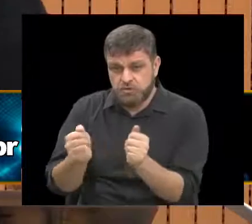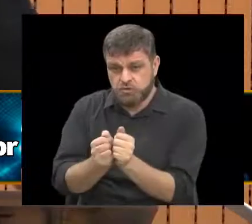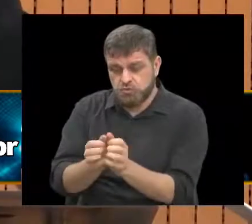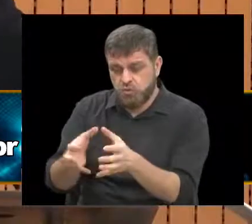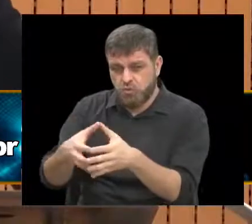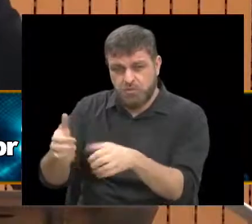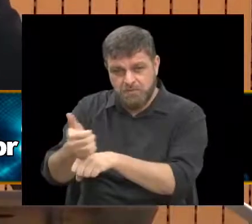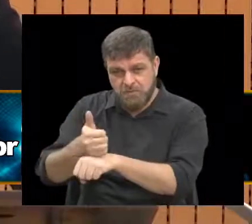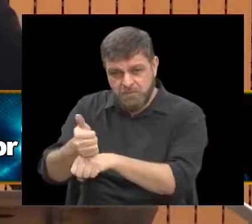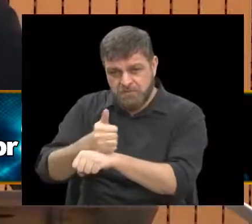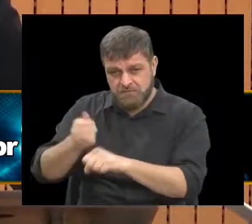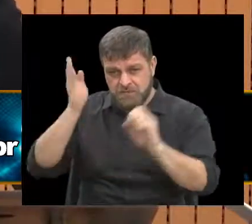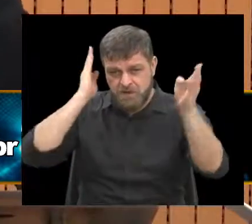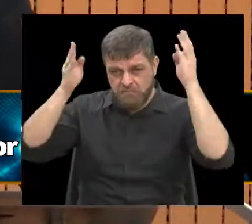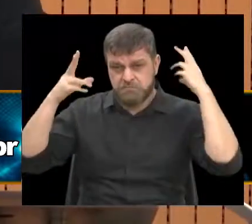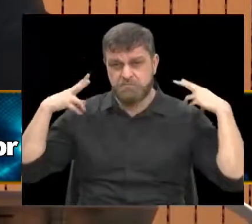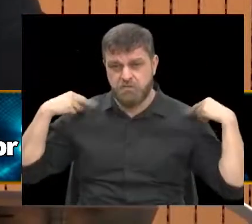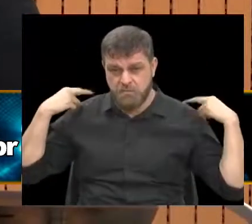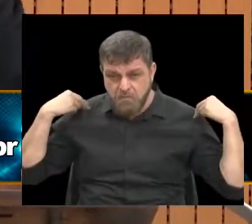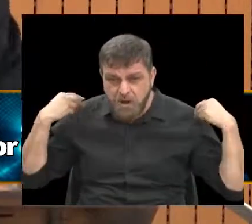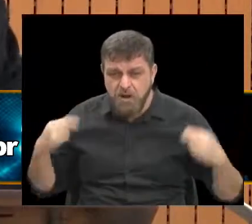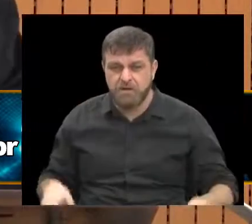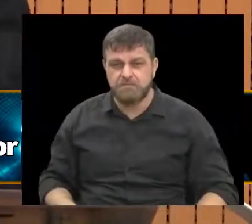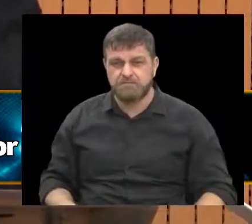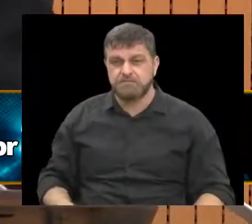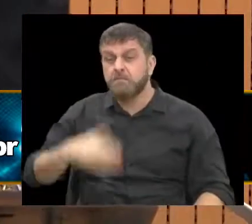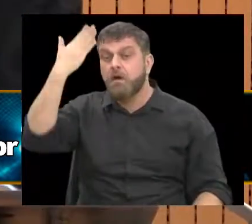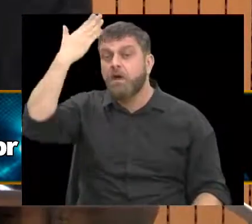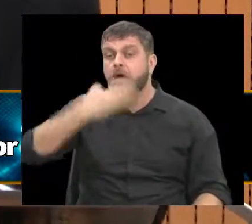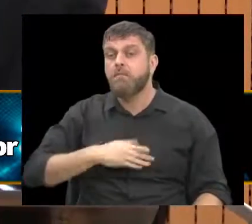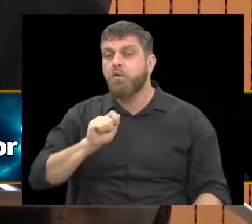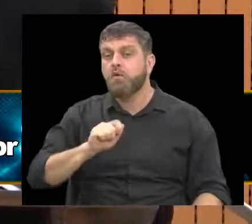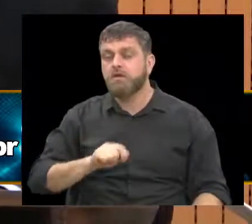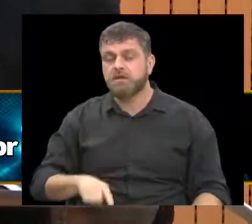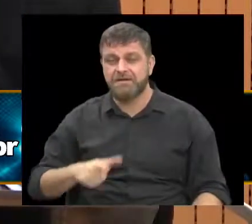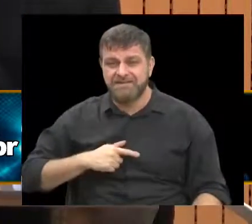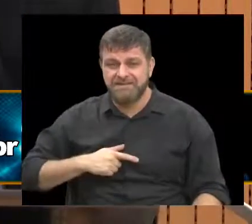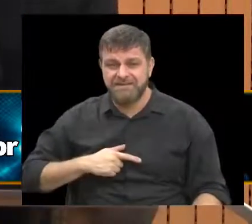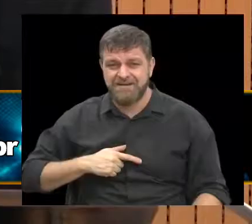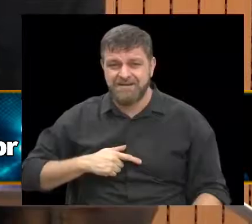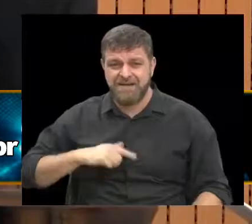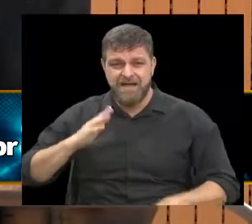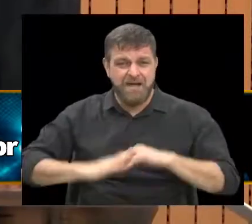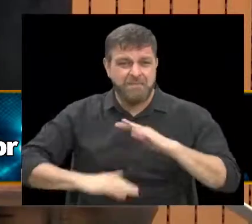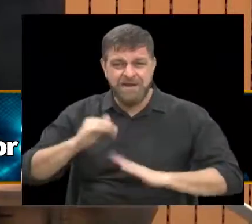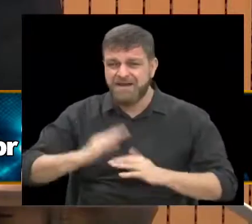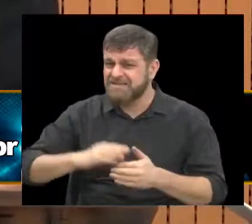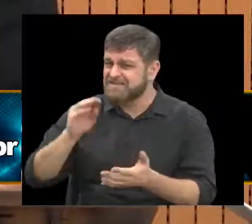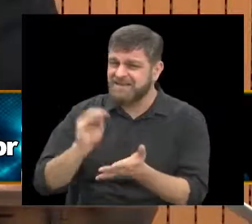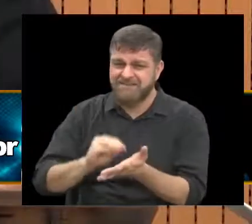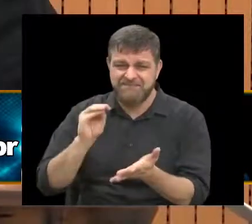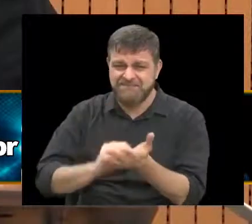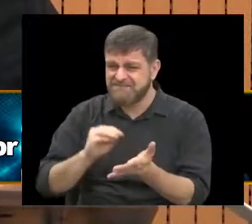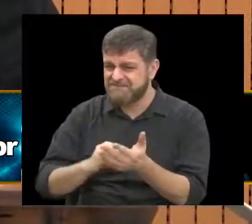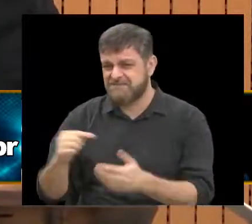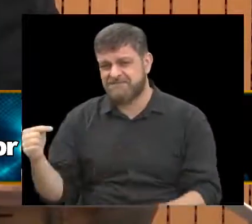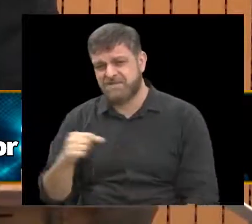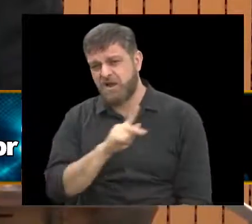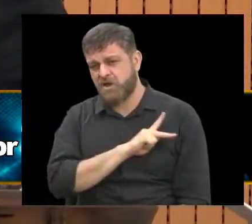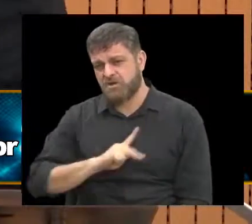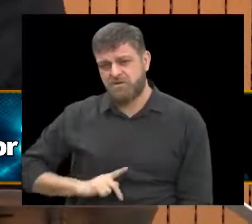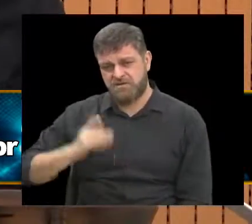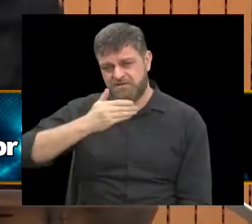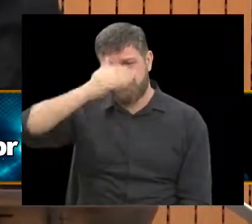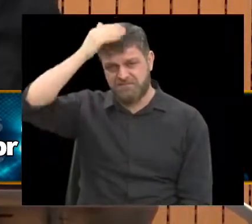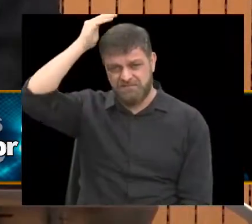que está paralisada. A prova disso é que falta ações de largas margens para o governo.